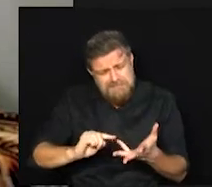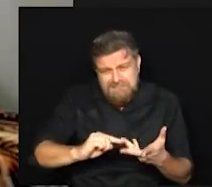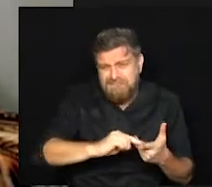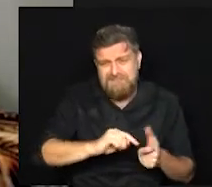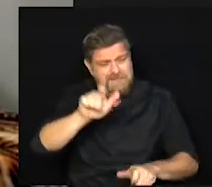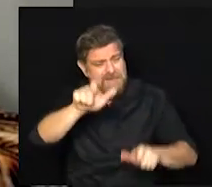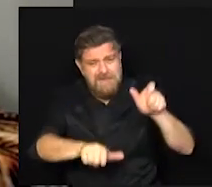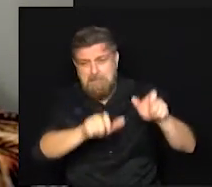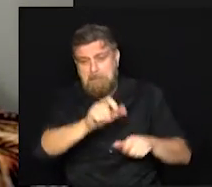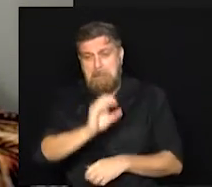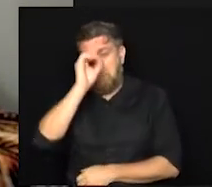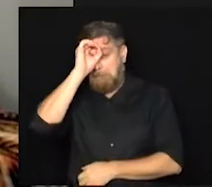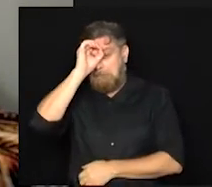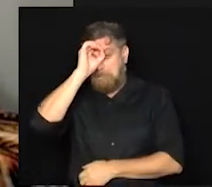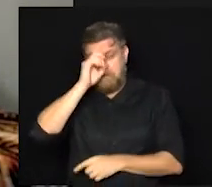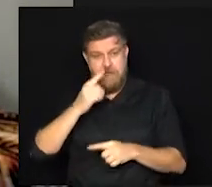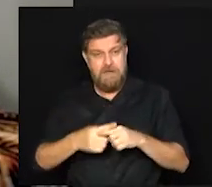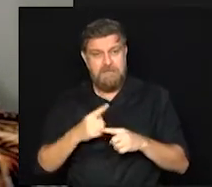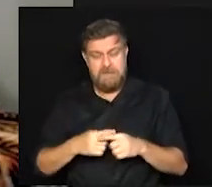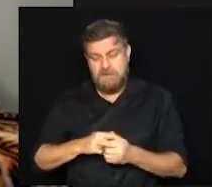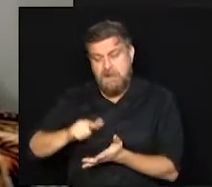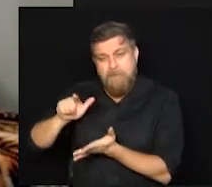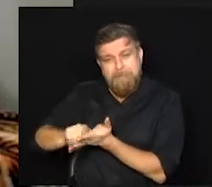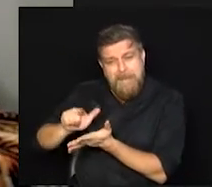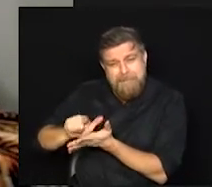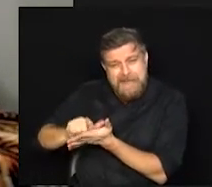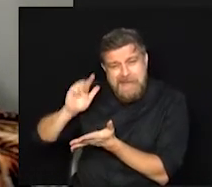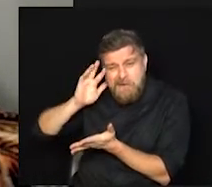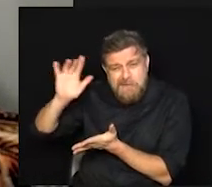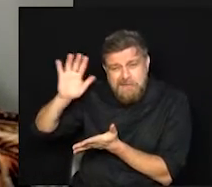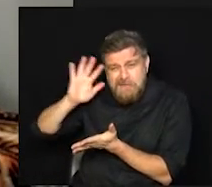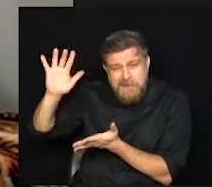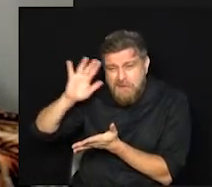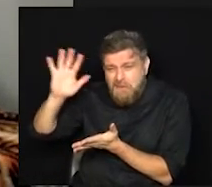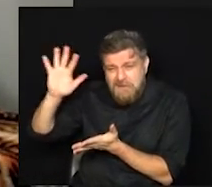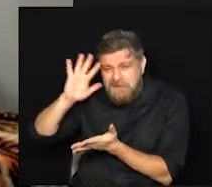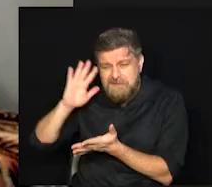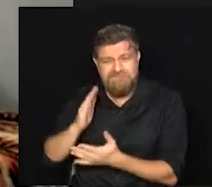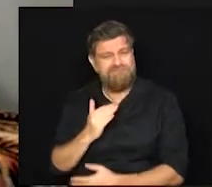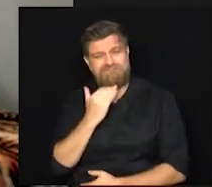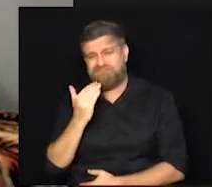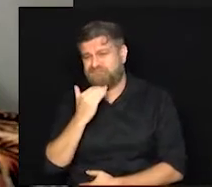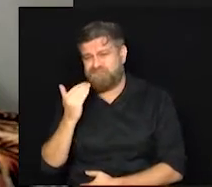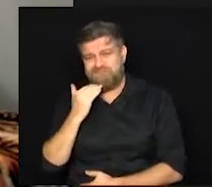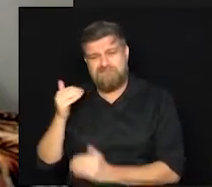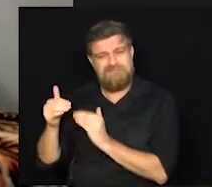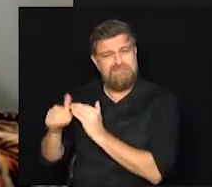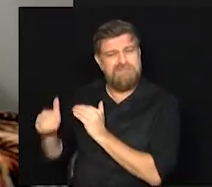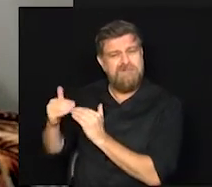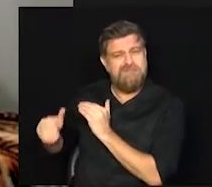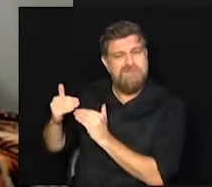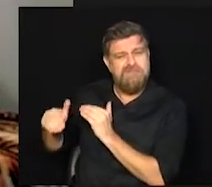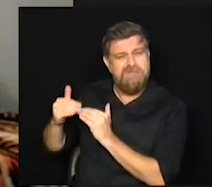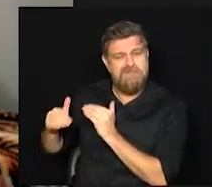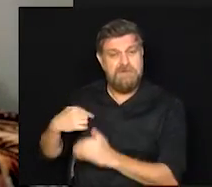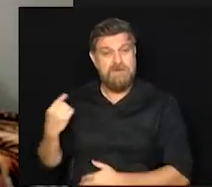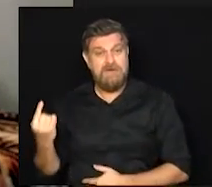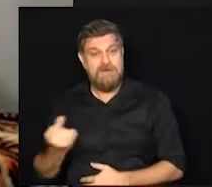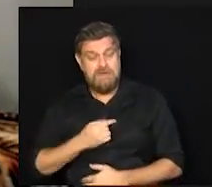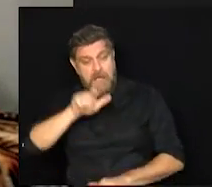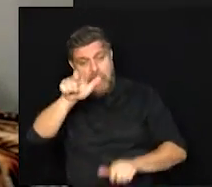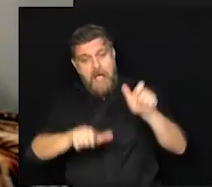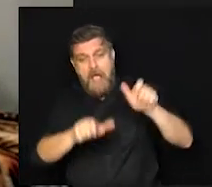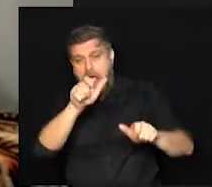porque não basta estar no papel, não basta a gente ter esses avanços se as pessoas não